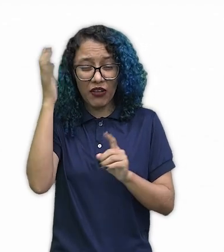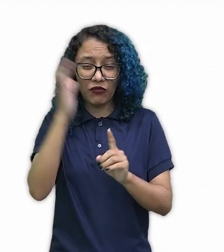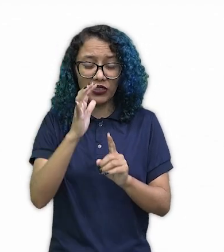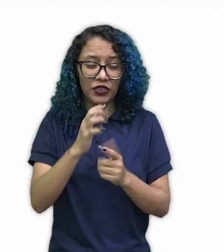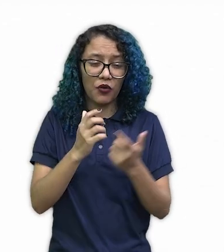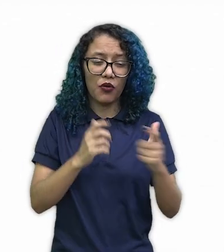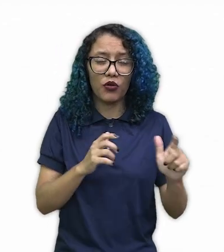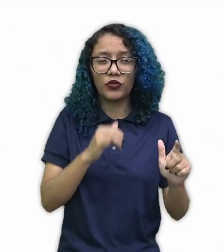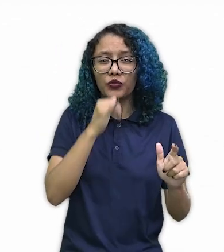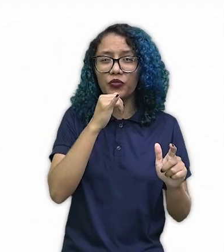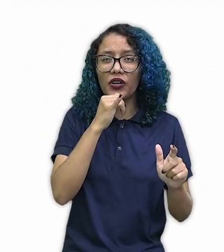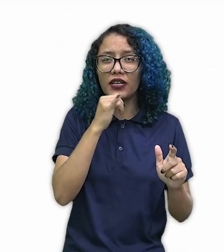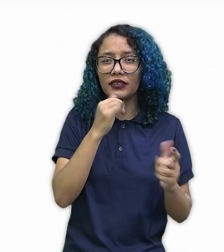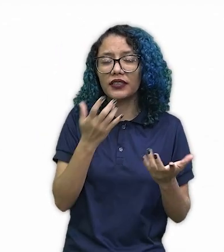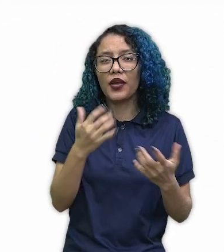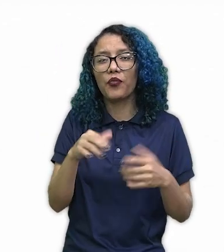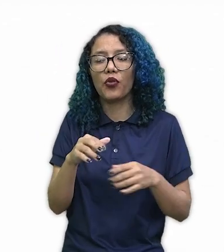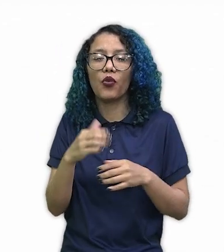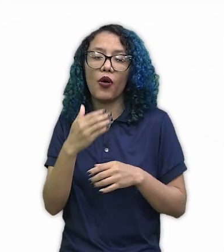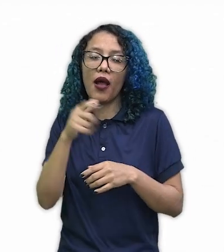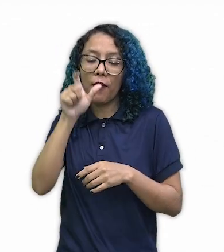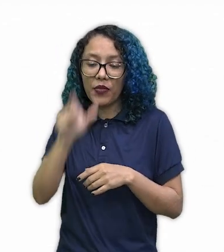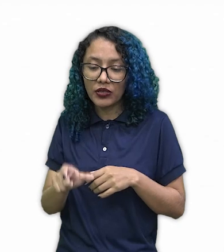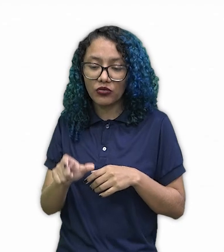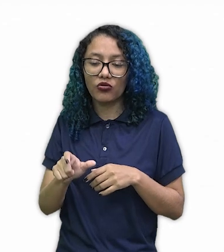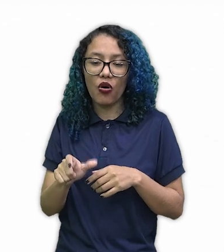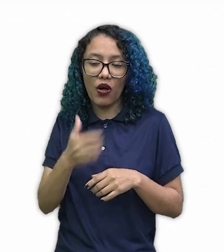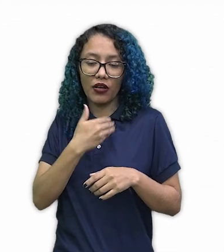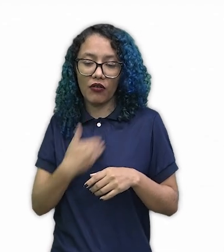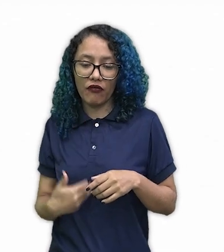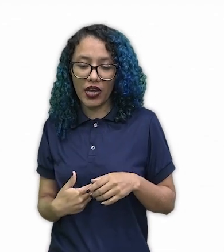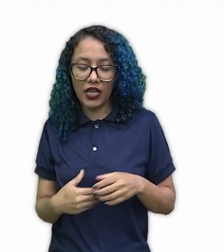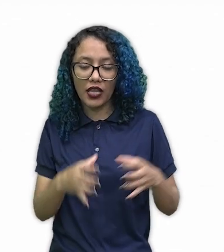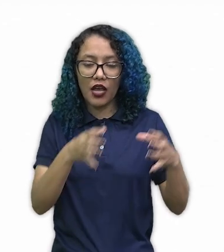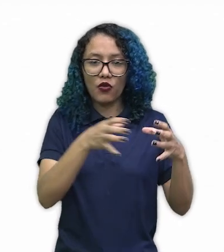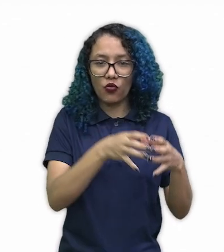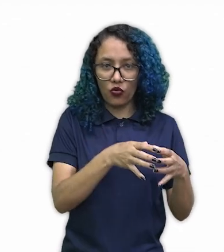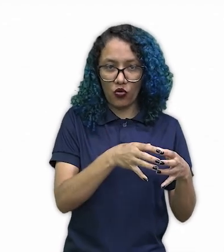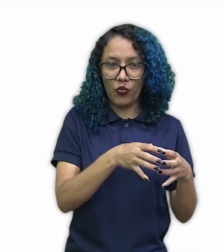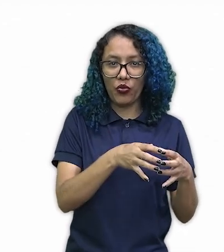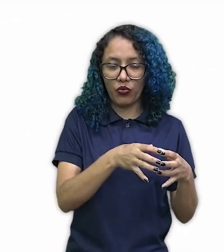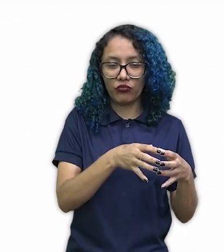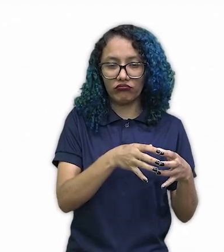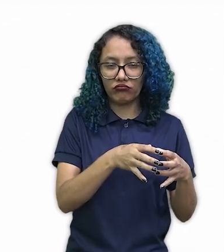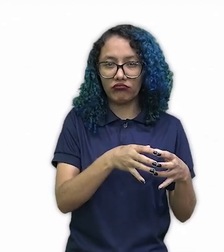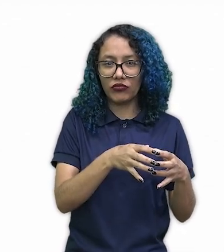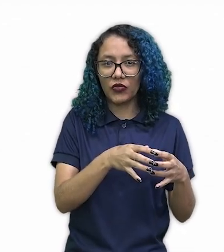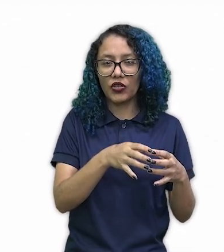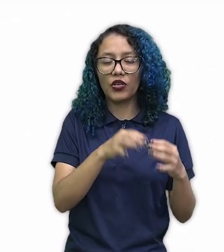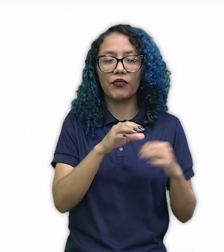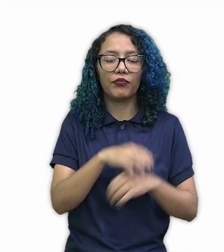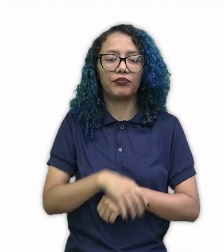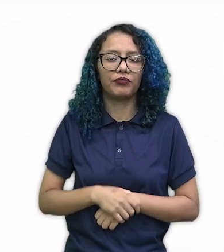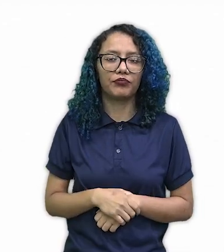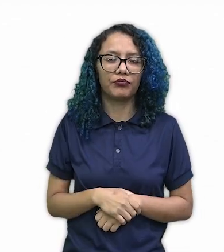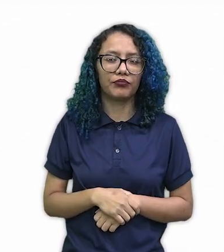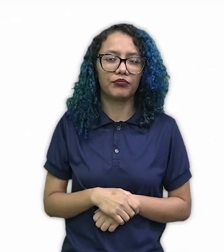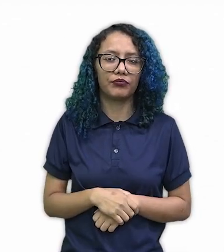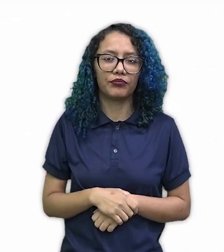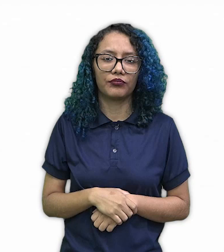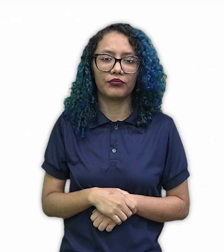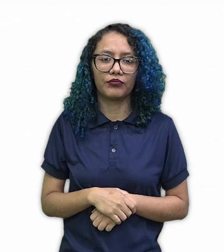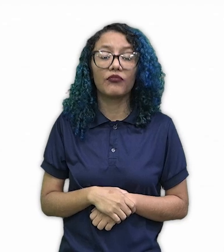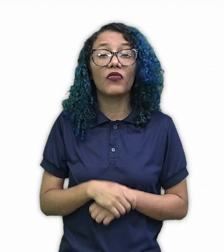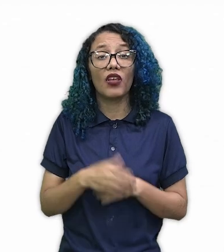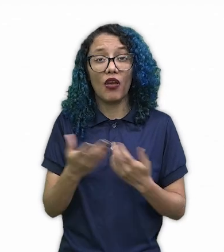entre governante e governados, povo e sociedade. Tá bom? É aquela ideia aí. Norberto Bobbio foi um